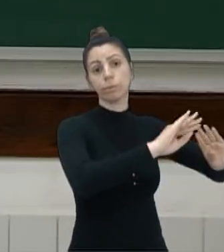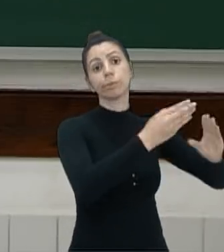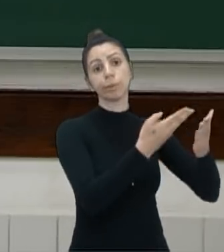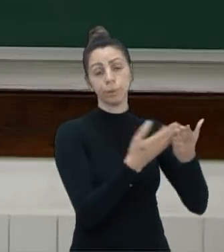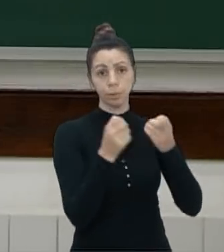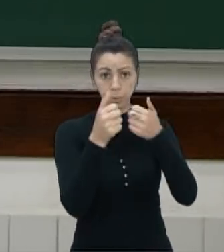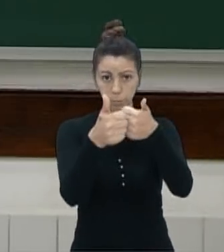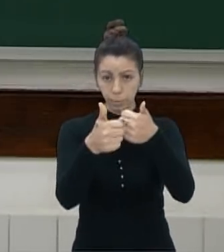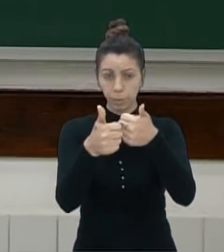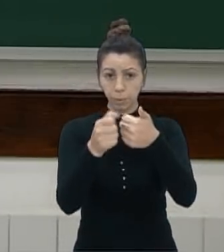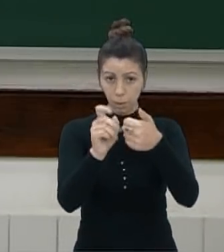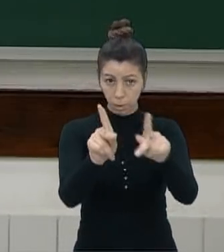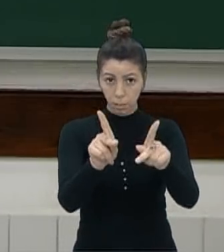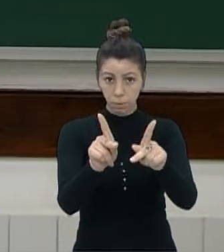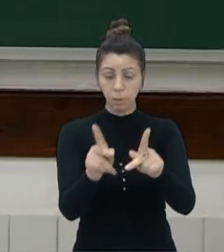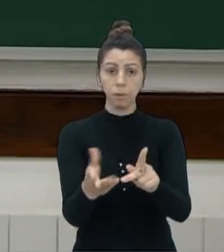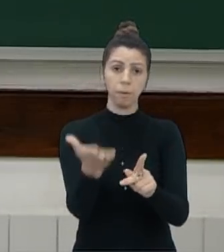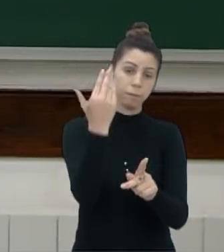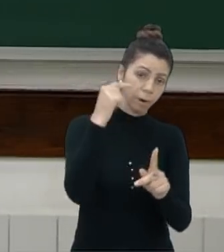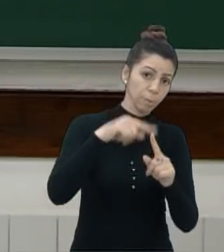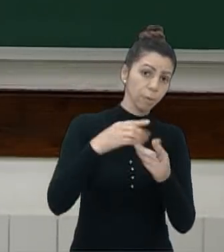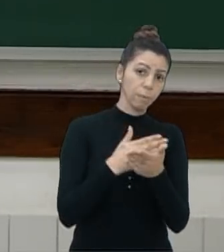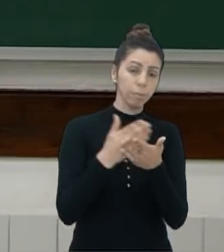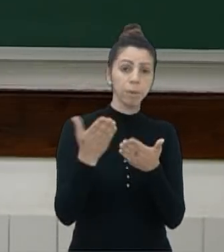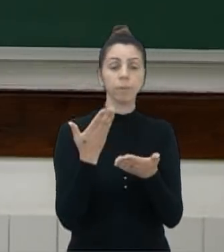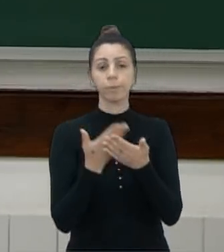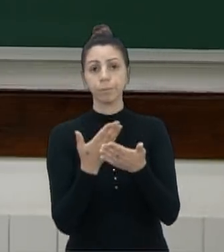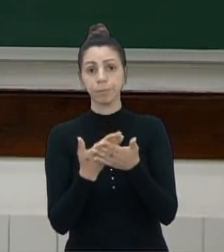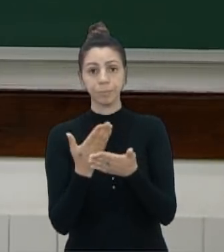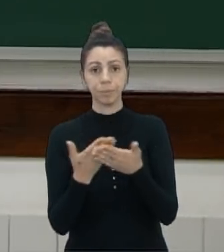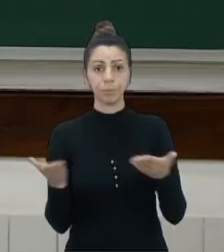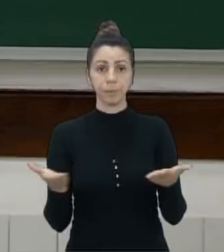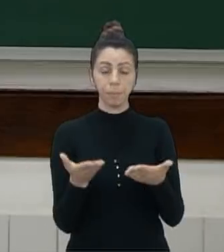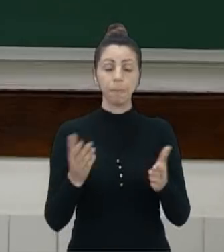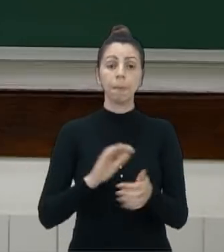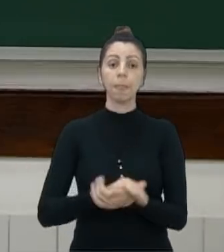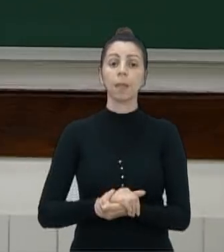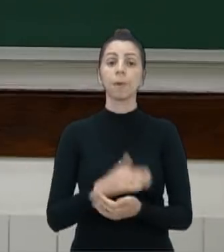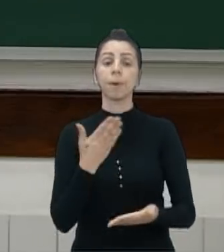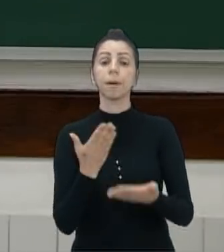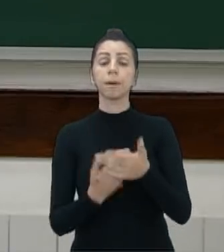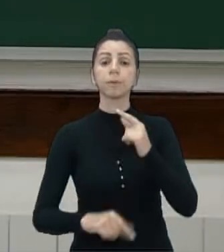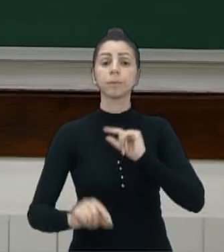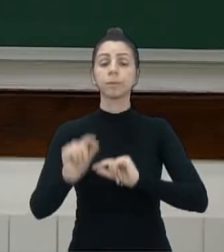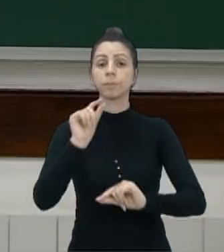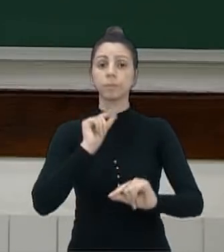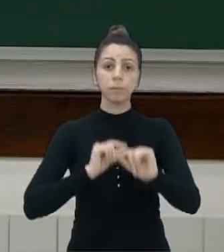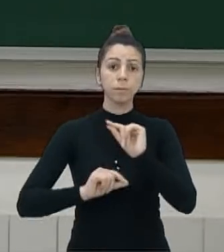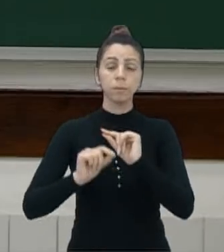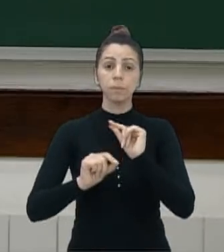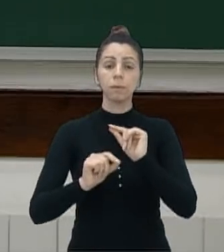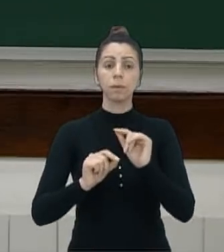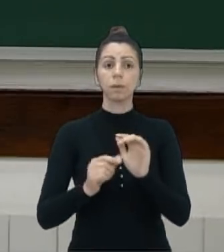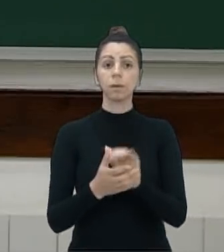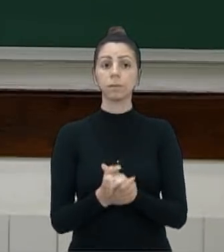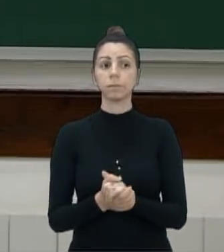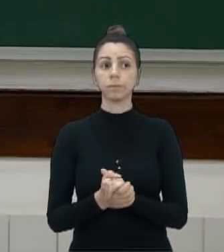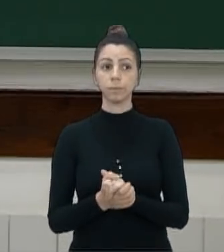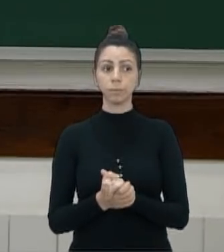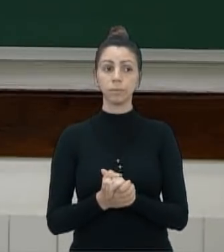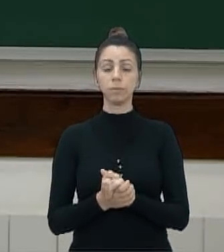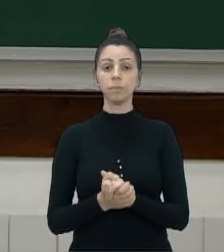na escola, ok? Vamos retornar aí para a aula de hoje. A aula de hoje vamos falar sobre